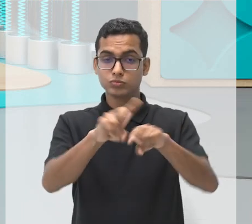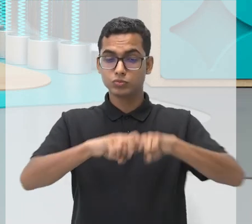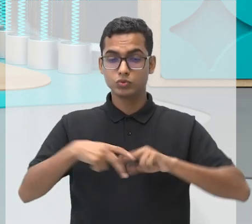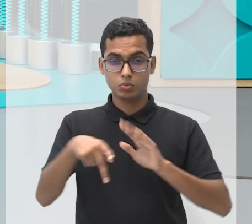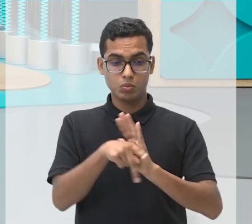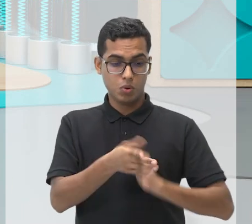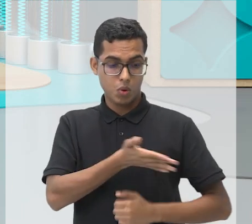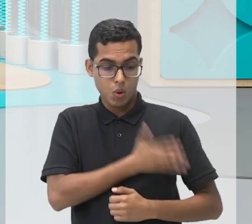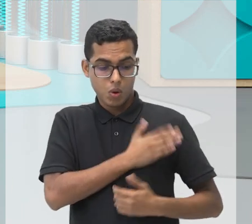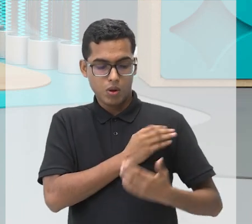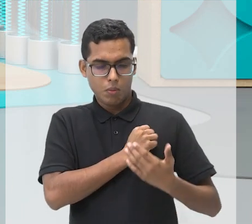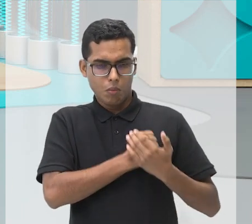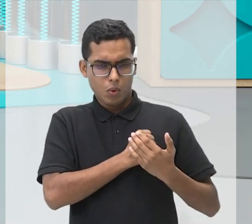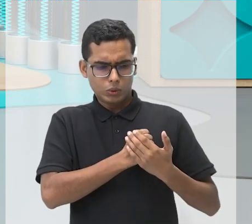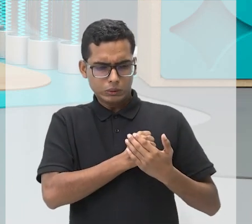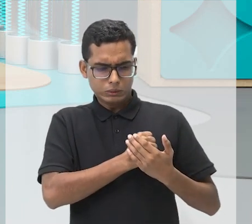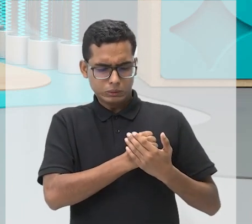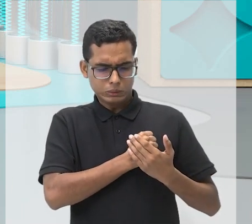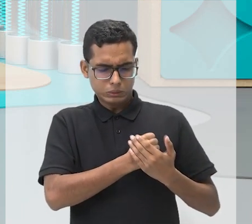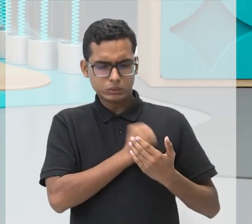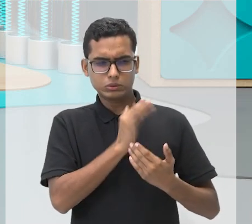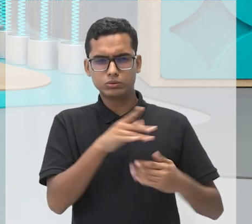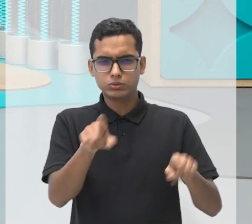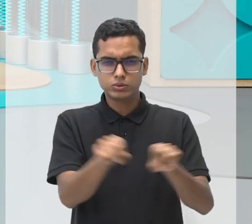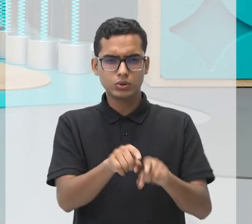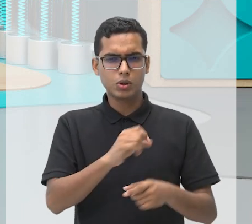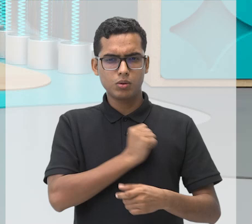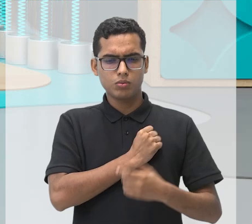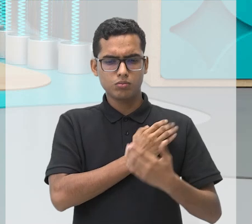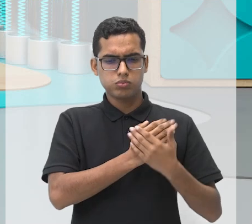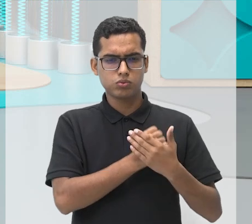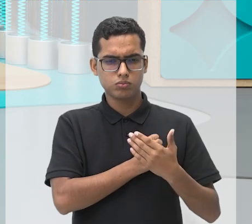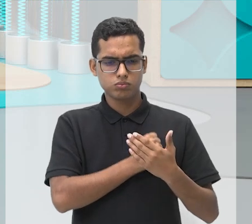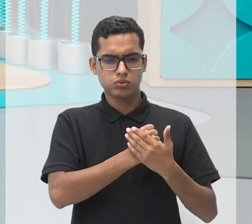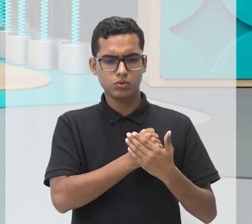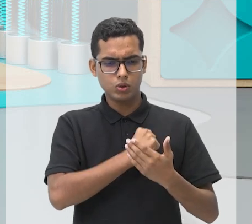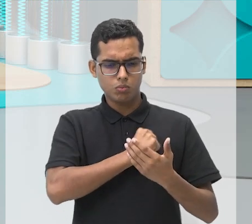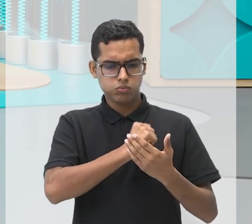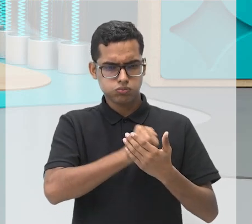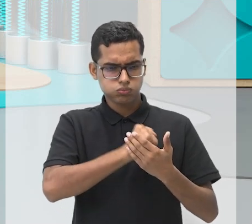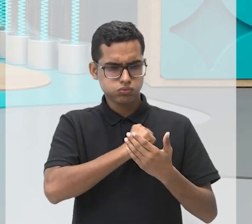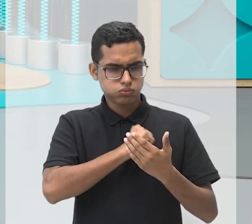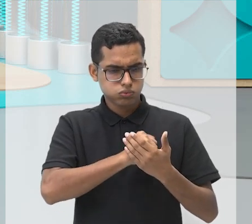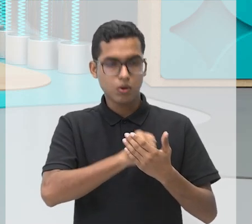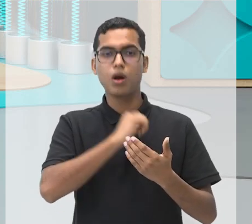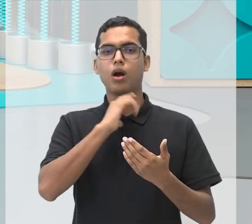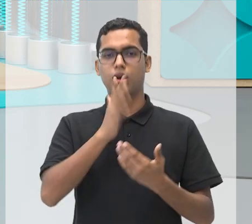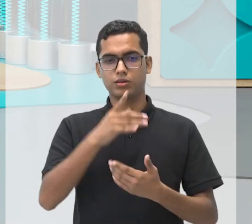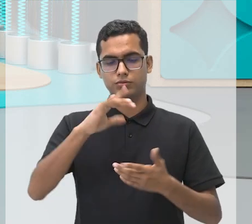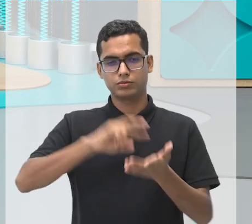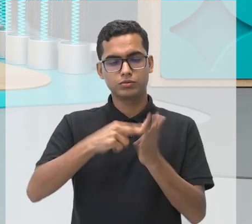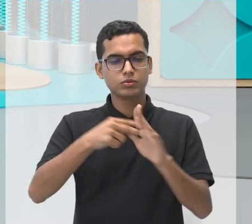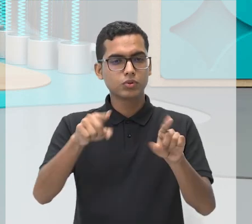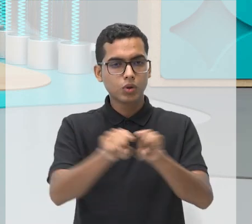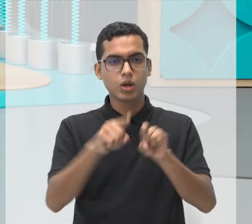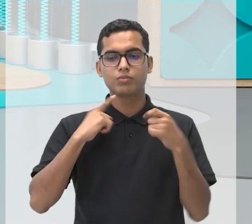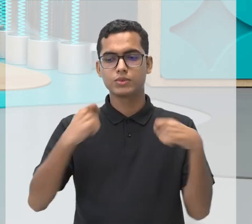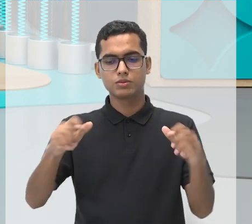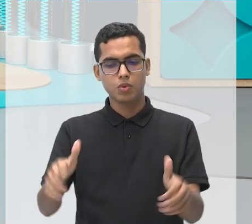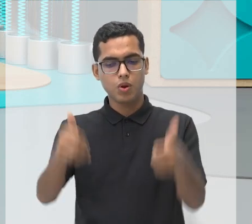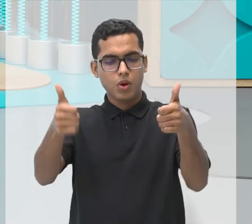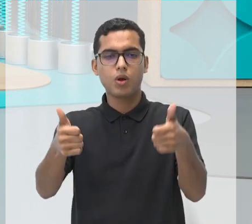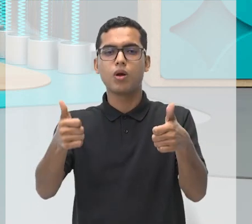está respondendo junto com a respiração e tic-tac, e já é um indicativo de algo que eu preciso melhorar, mas aí eu